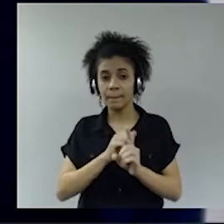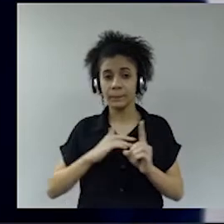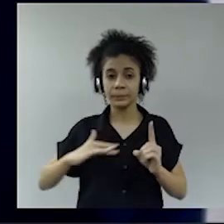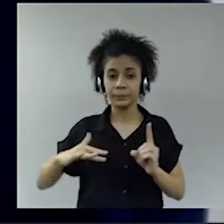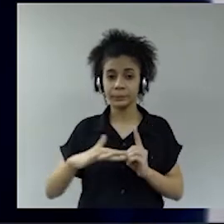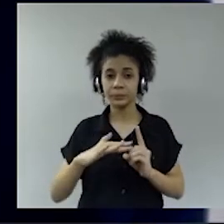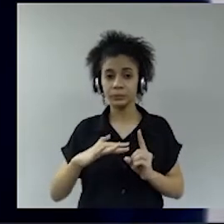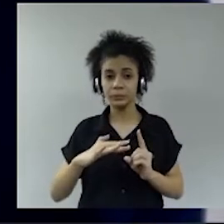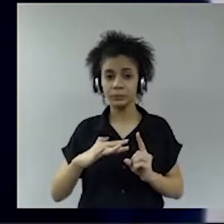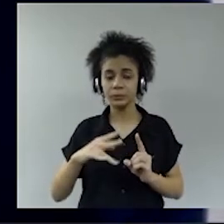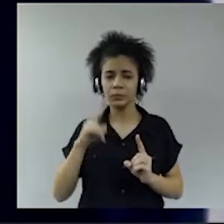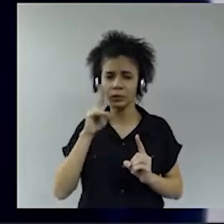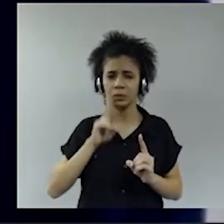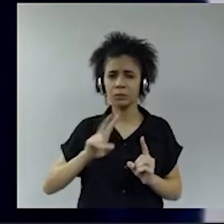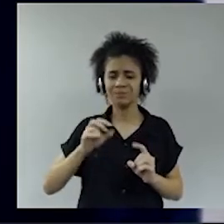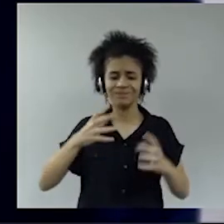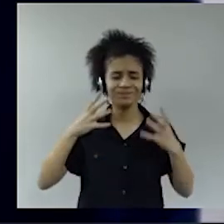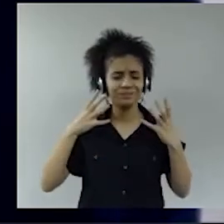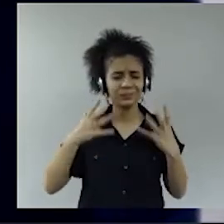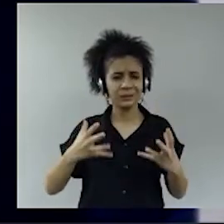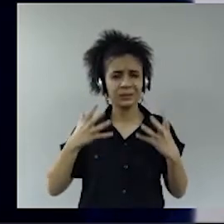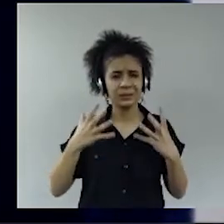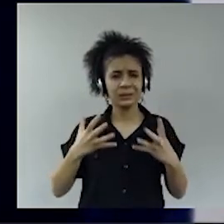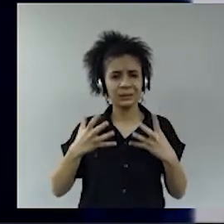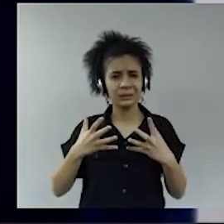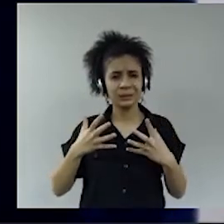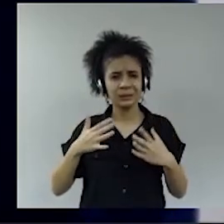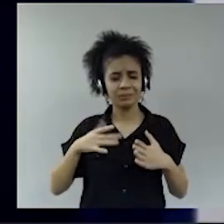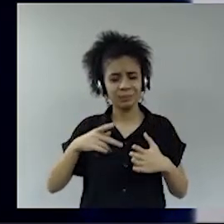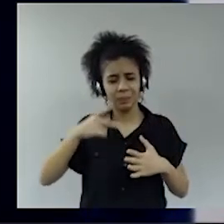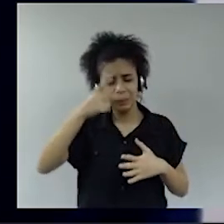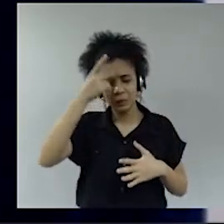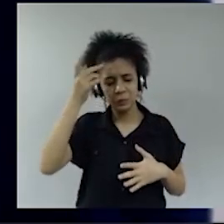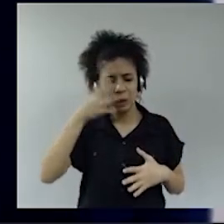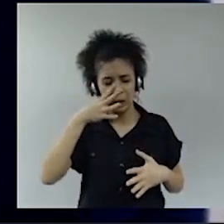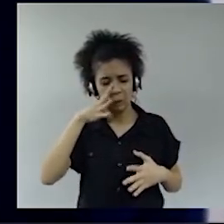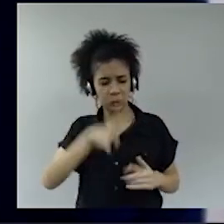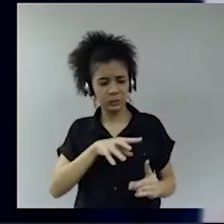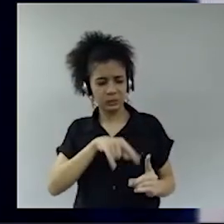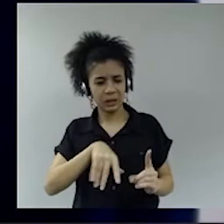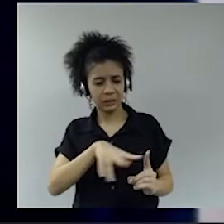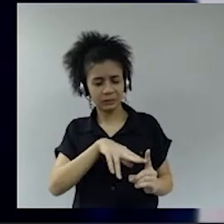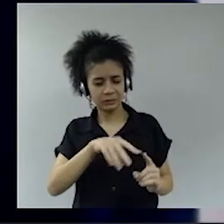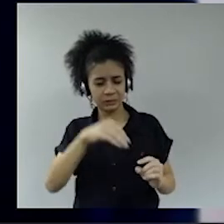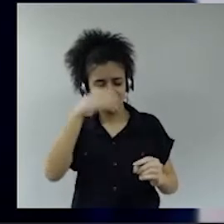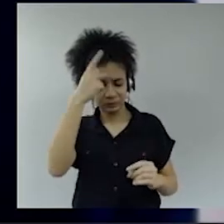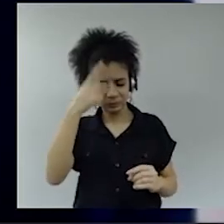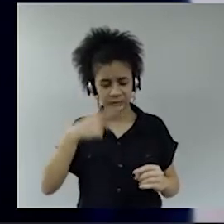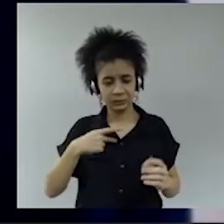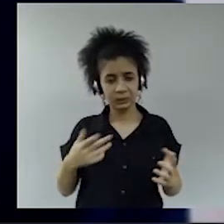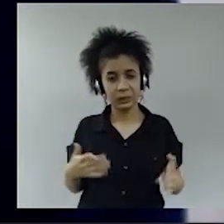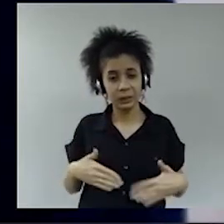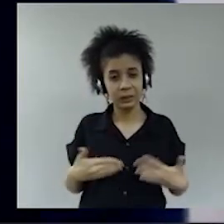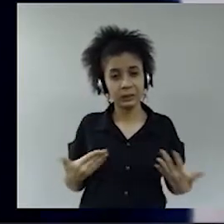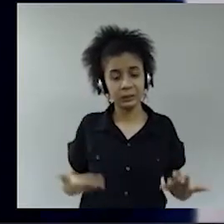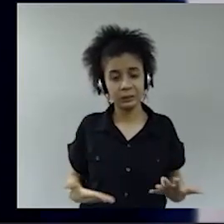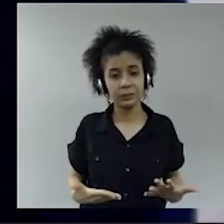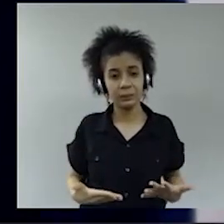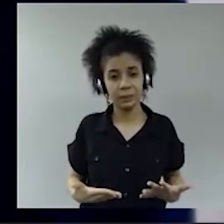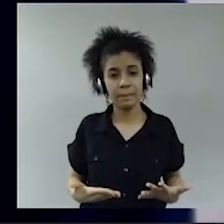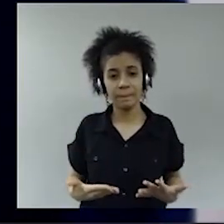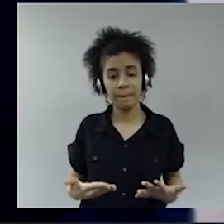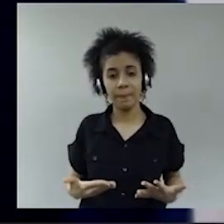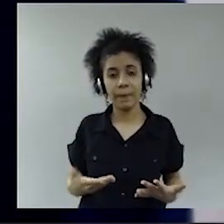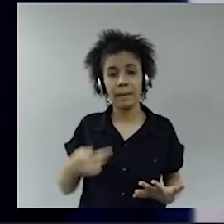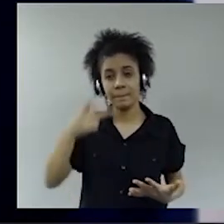sociedade verifique a gravidade da conduta de um acusado perante ela mesma. Dessa forma, é